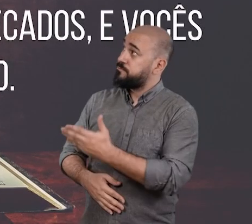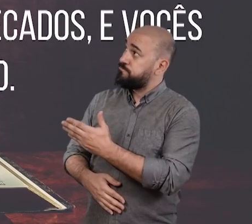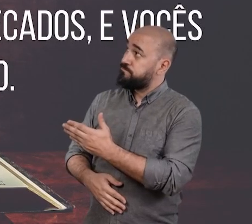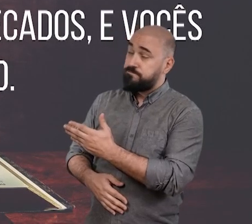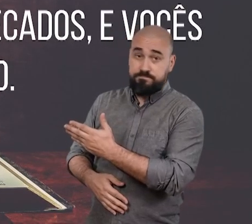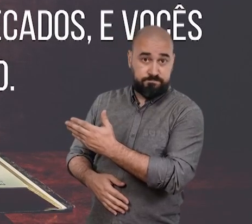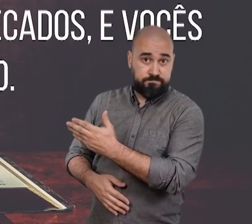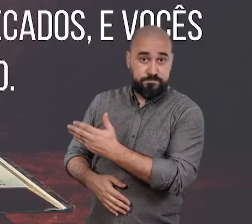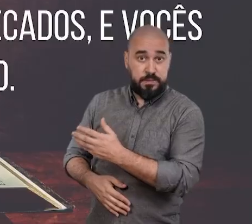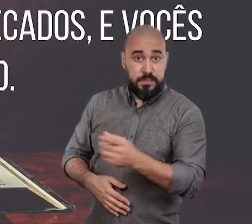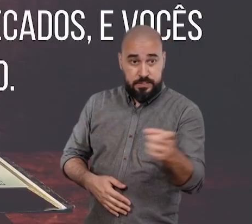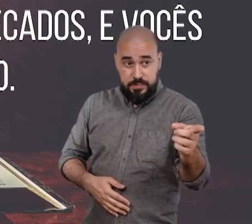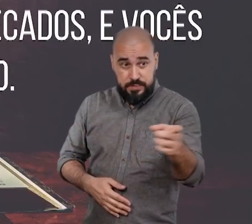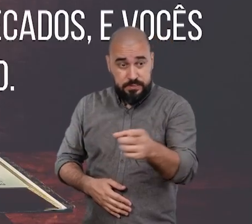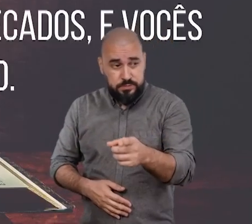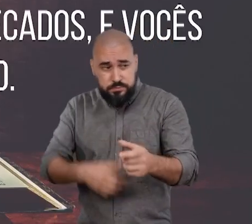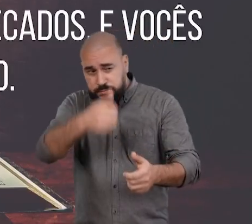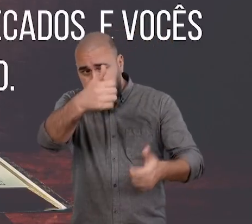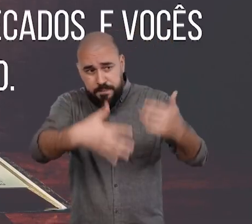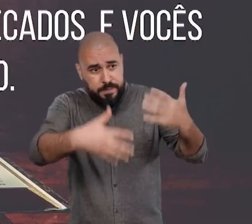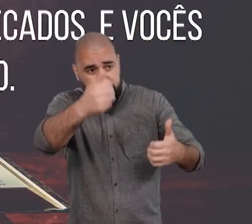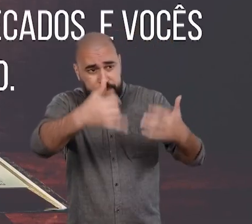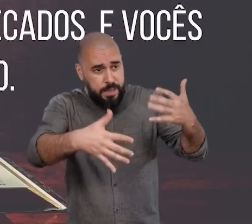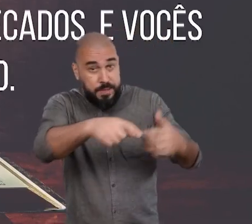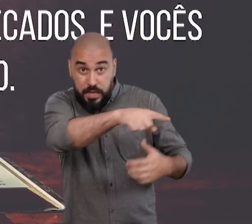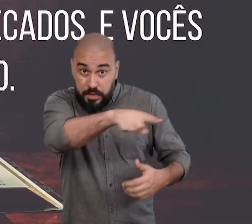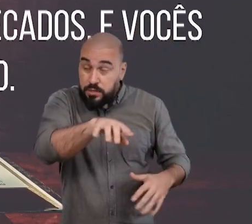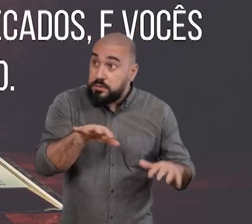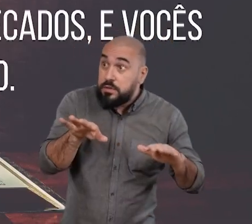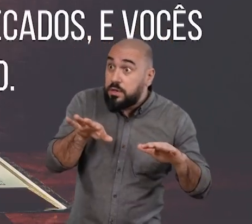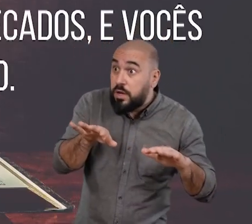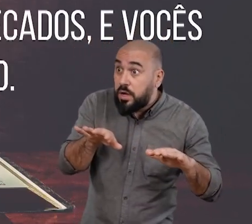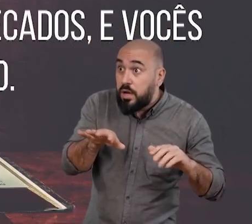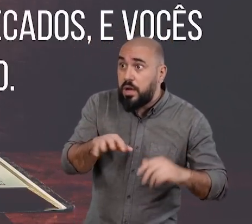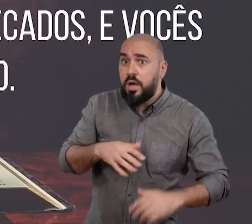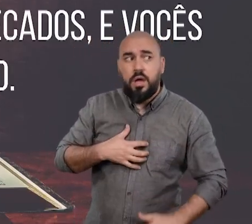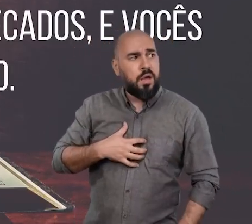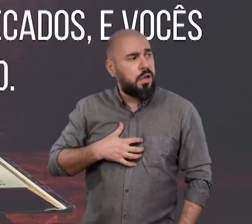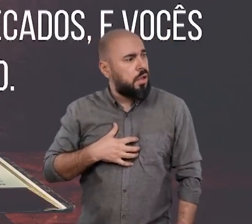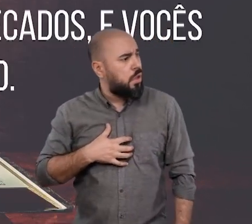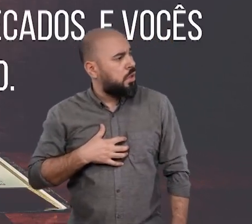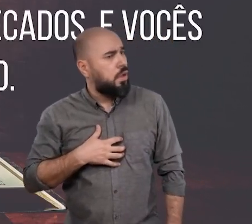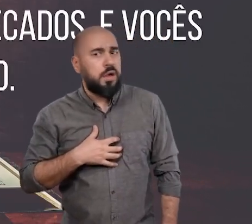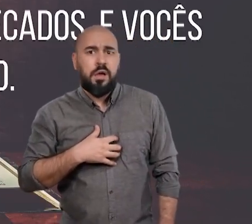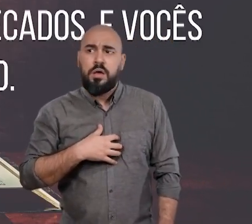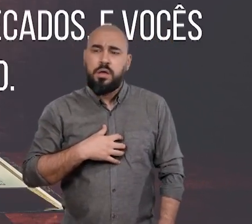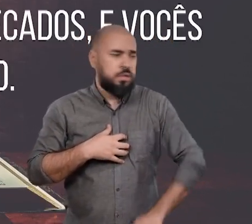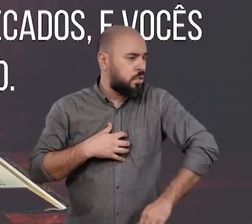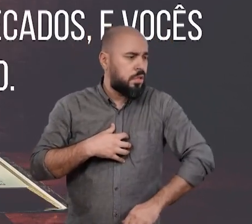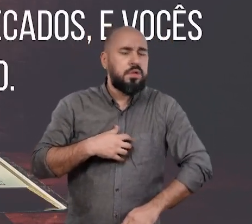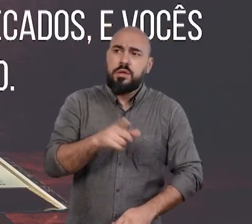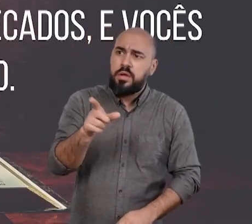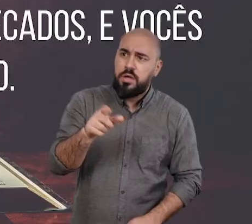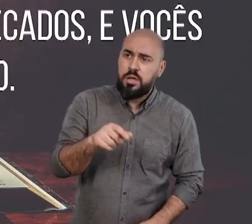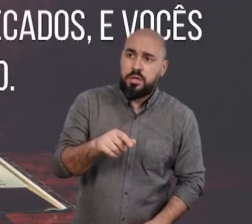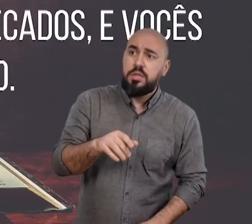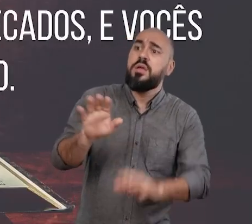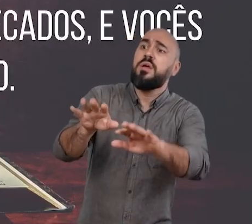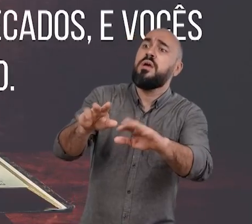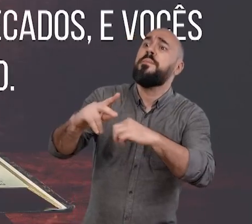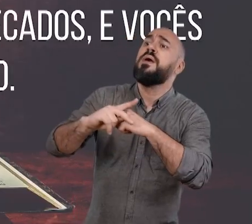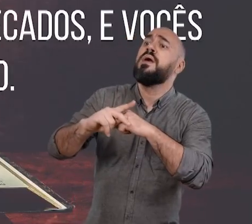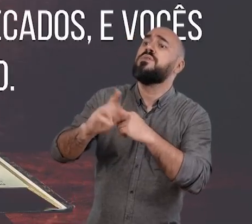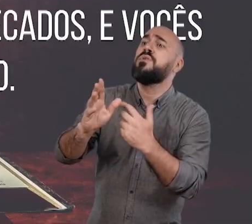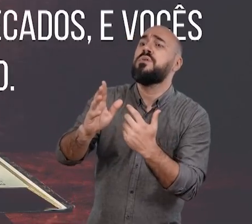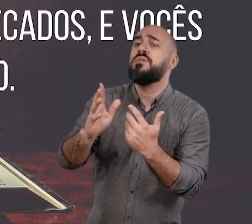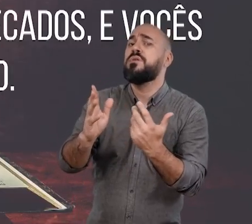isso, ficaram muito comovidos e perguntaram a Pedro e aos demais apóstolos: que faremos,